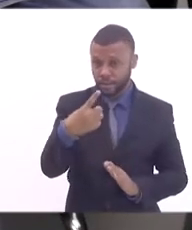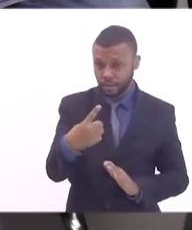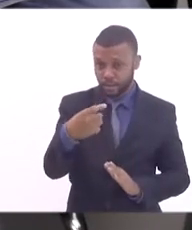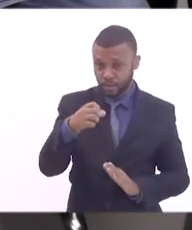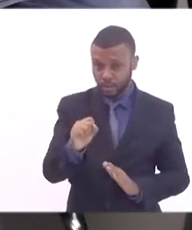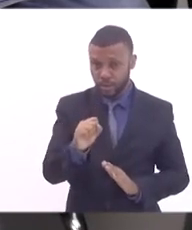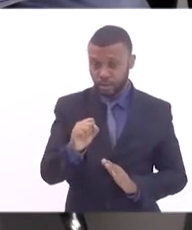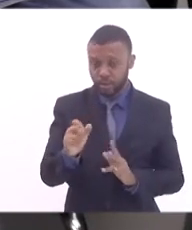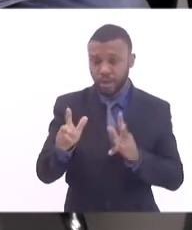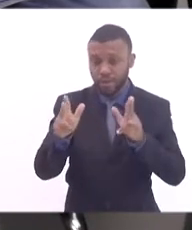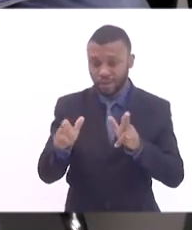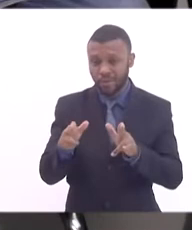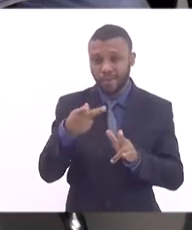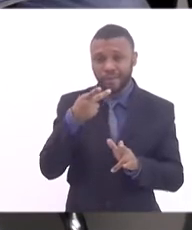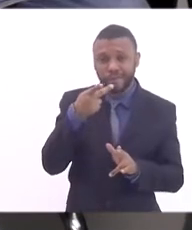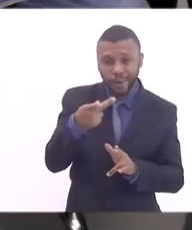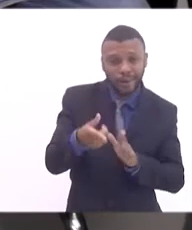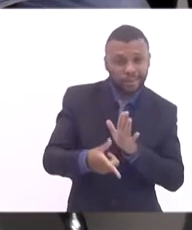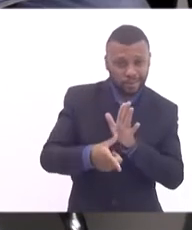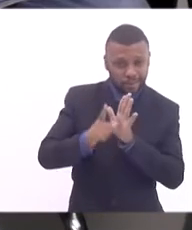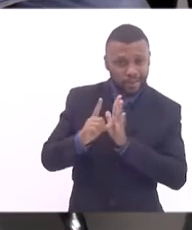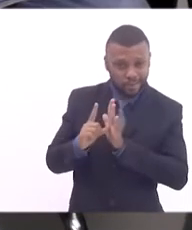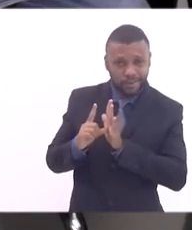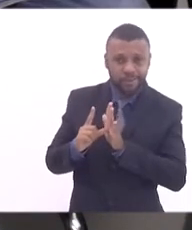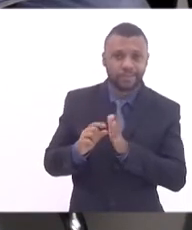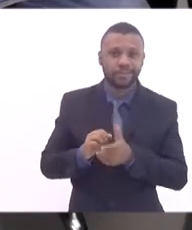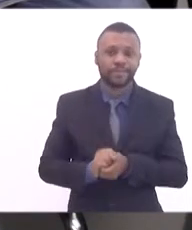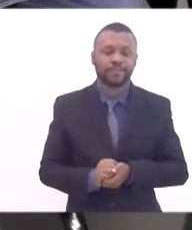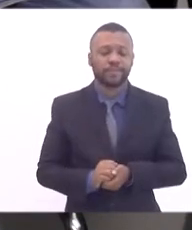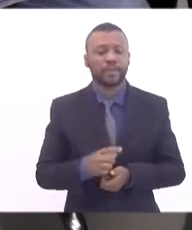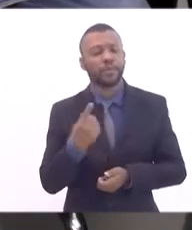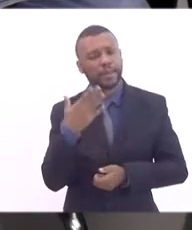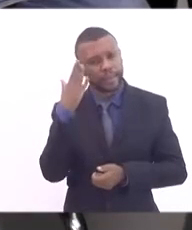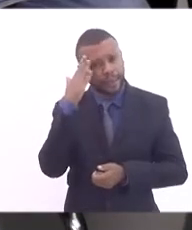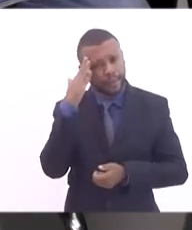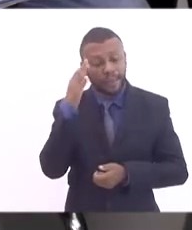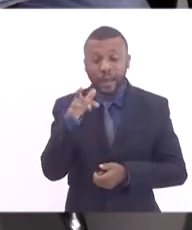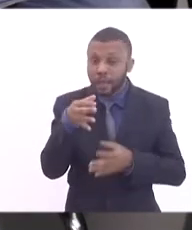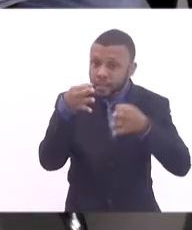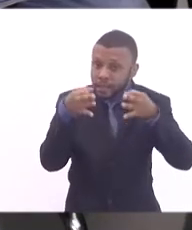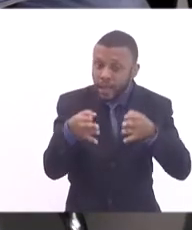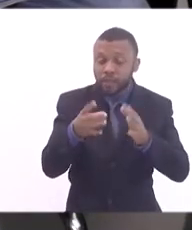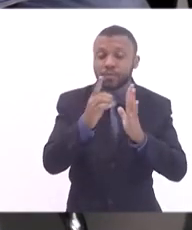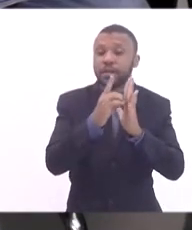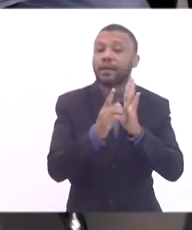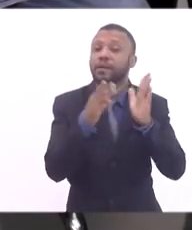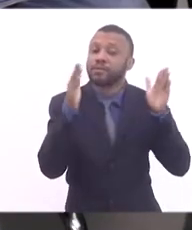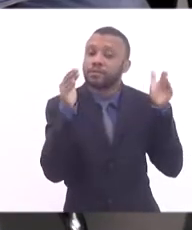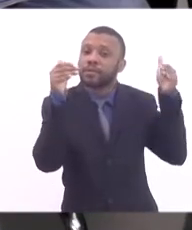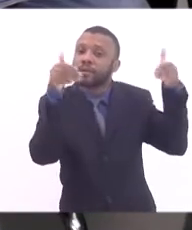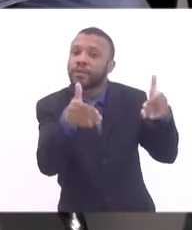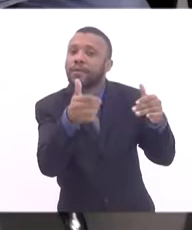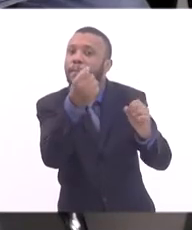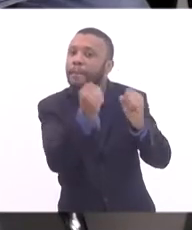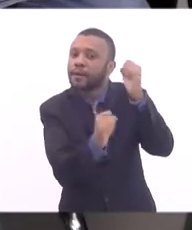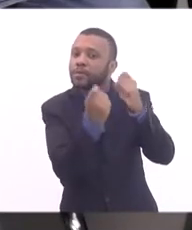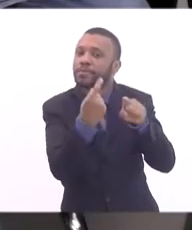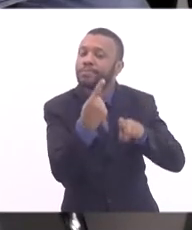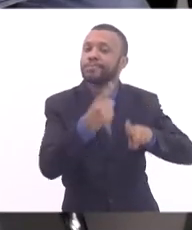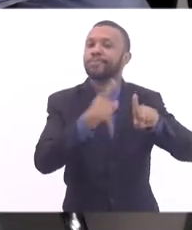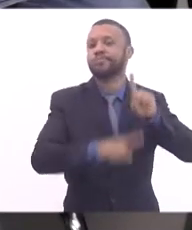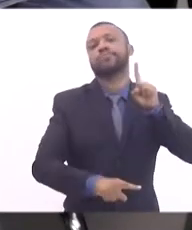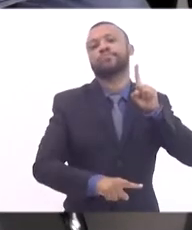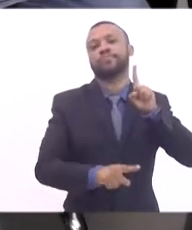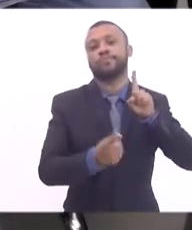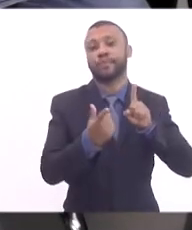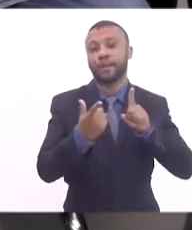Valadão comentou é embora seja efetivamente um decreto específico para a indústria de transformação e para